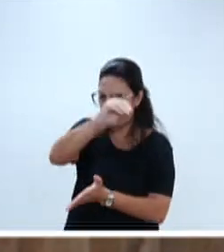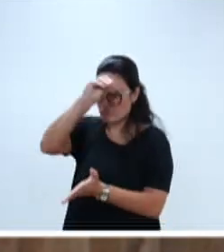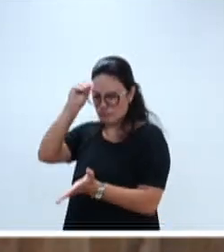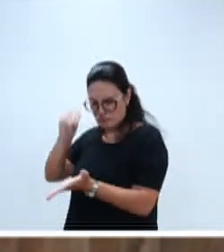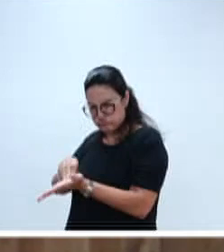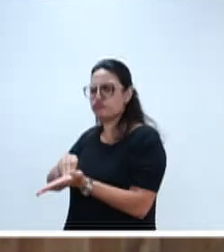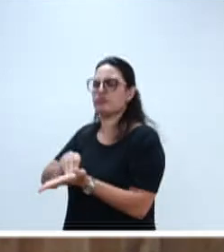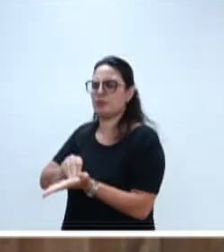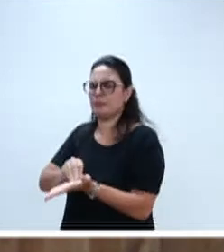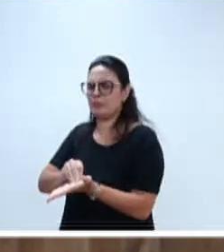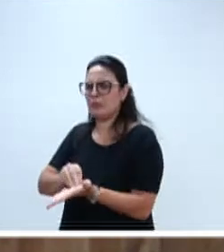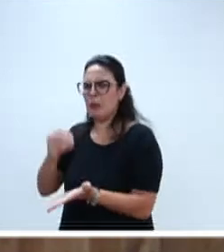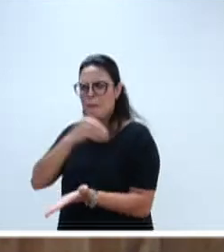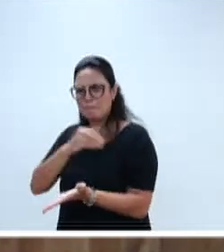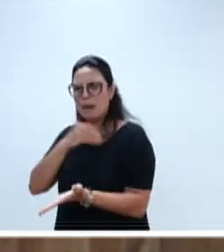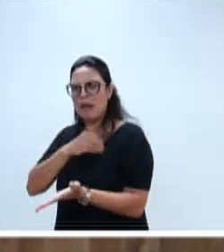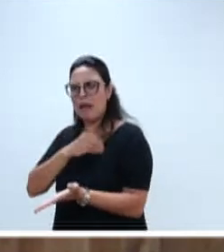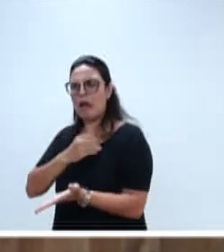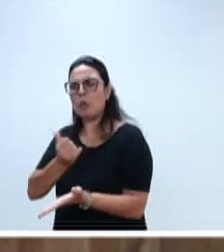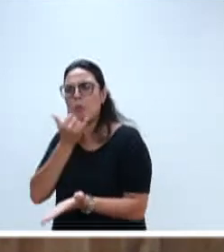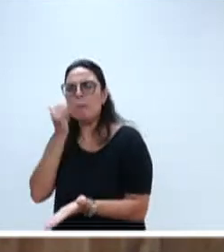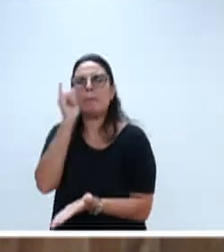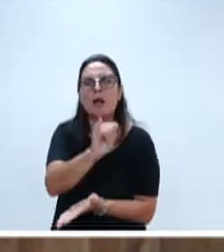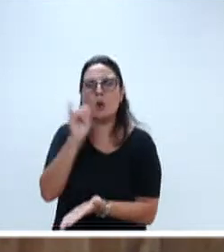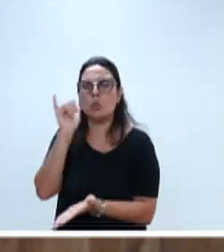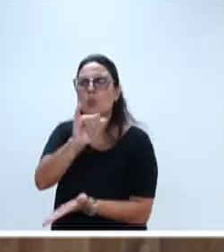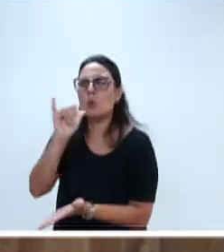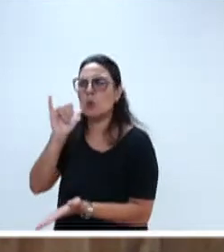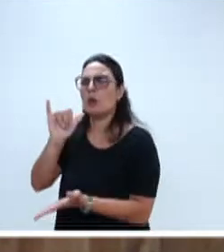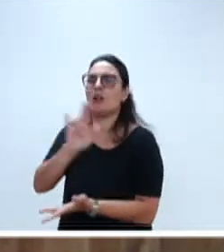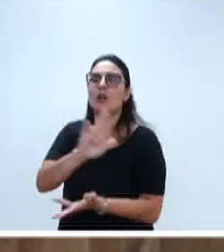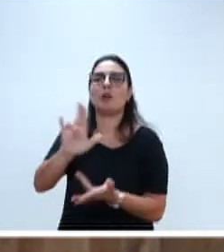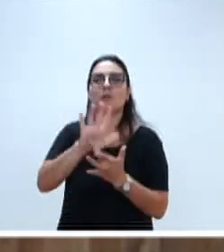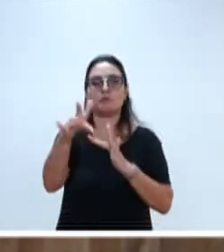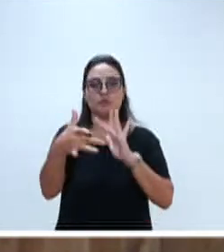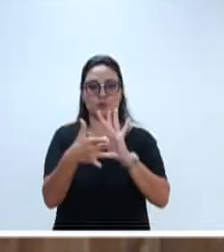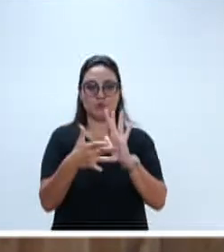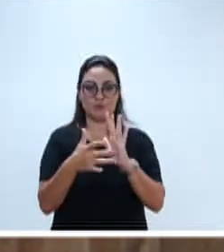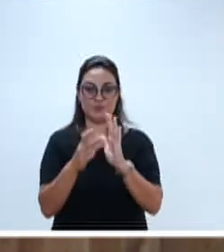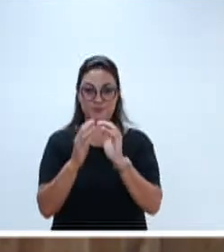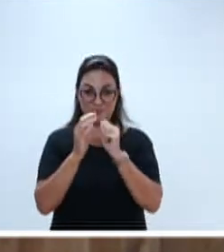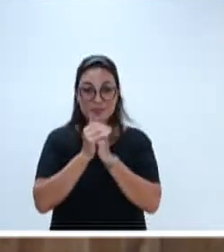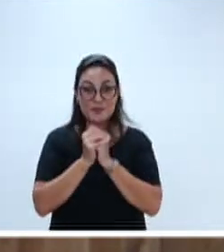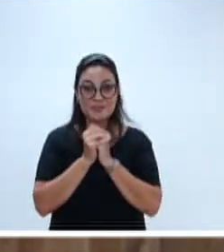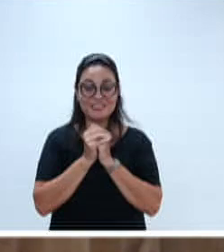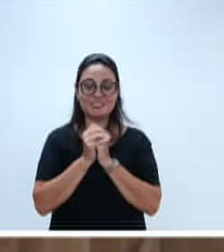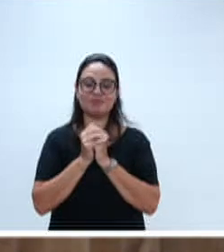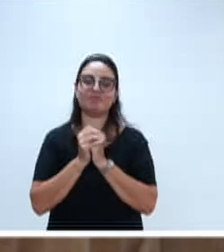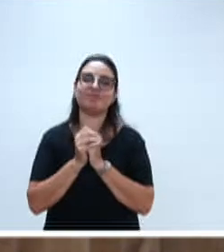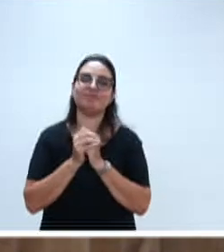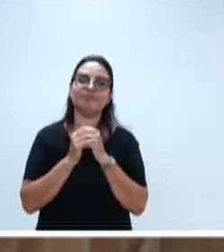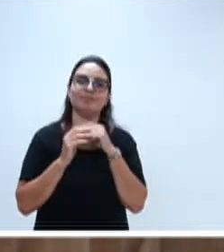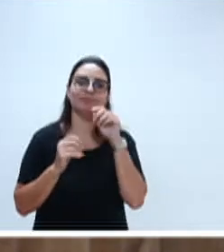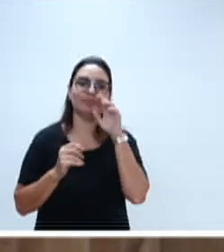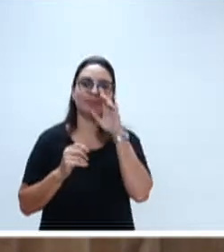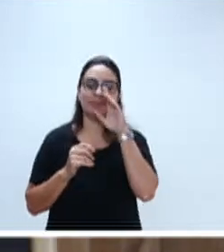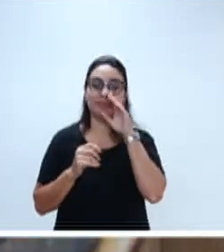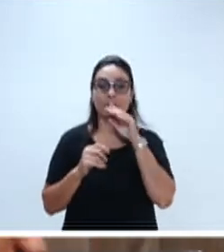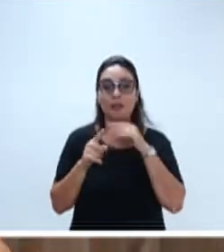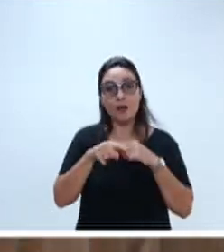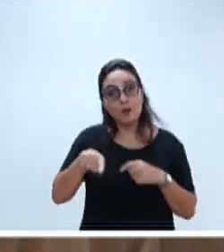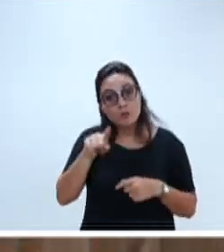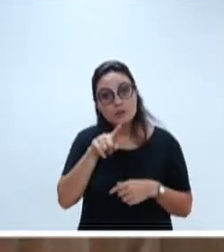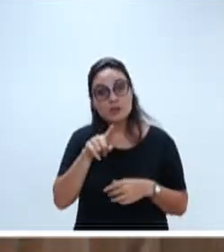pecados. Em nome de Jesus. Amém, Senhor. Amém. Querido, você que fez esta